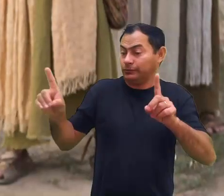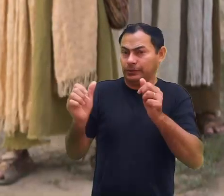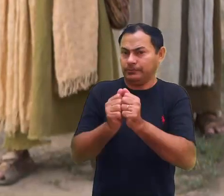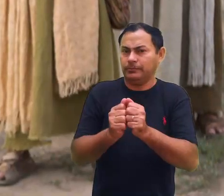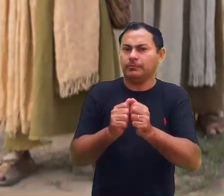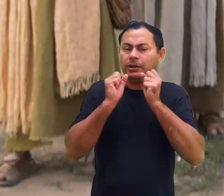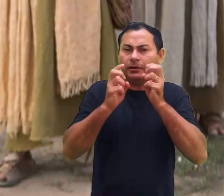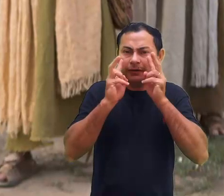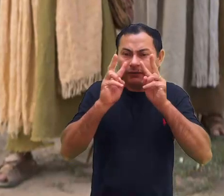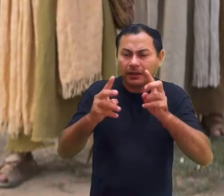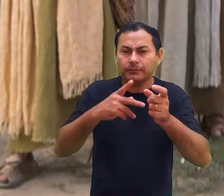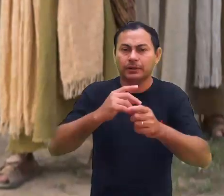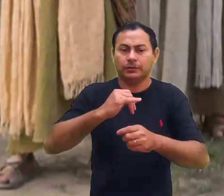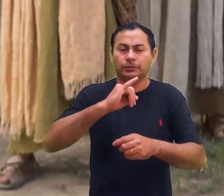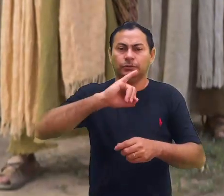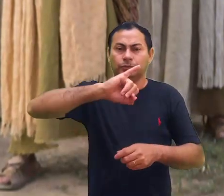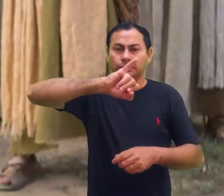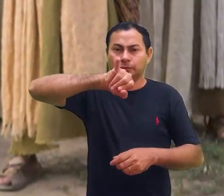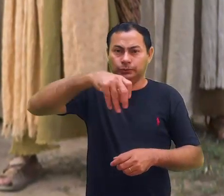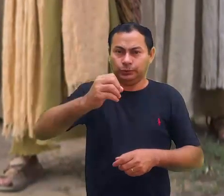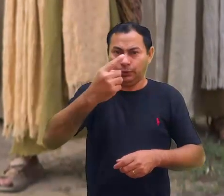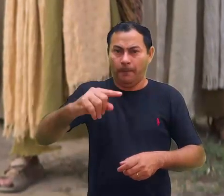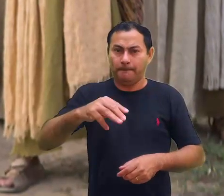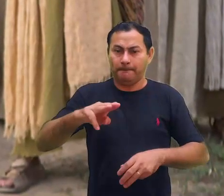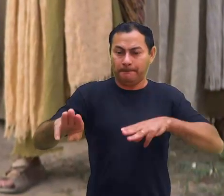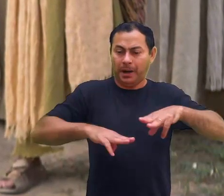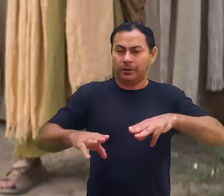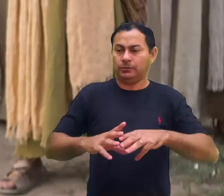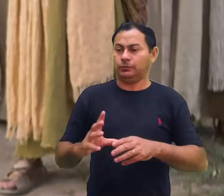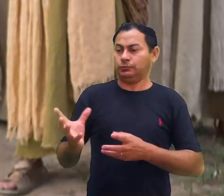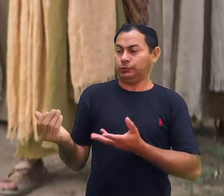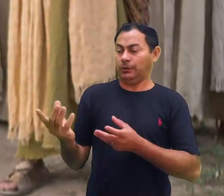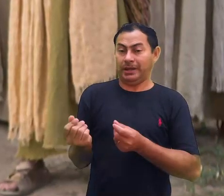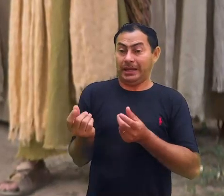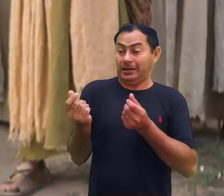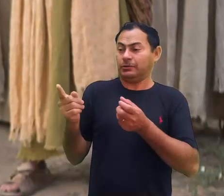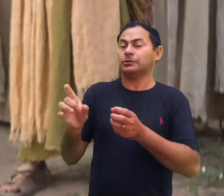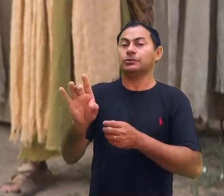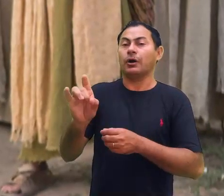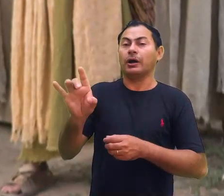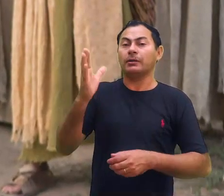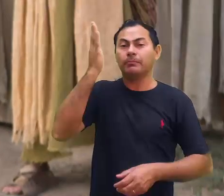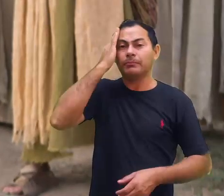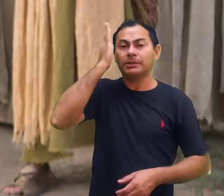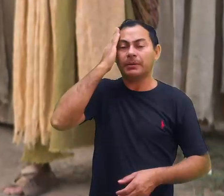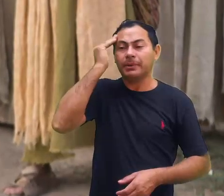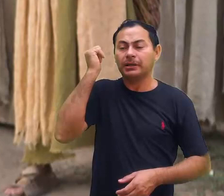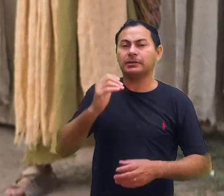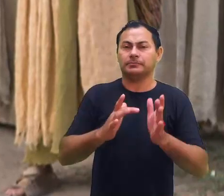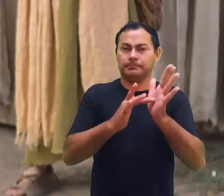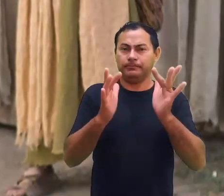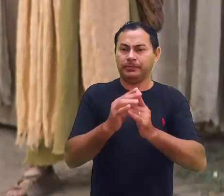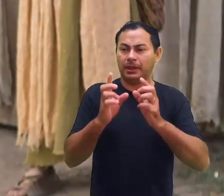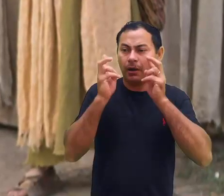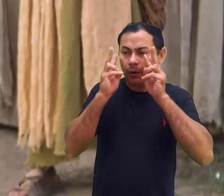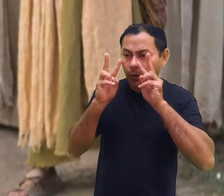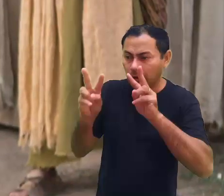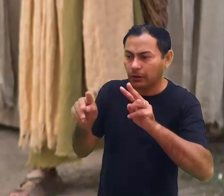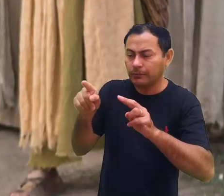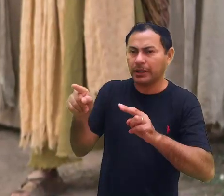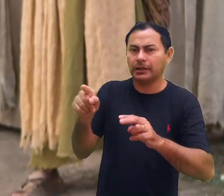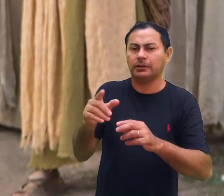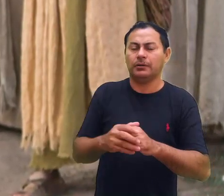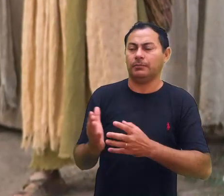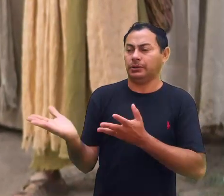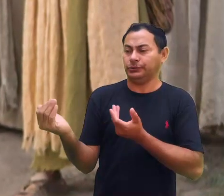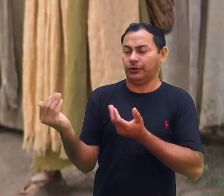longe. Podemos concluir que João Marcos devia ser o jovem rico, porque só ele saberia que Jesus olhou